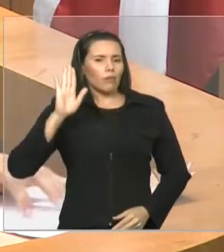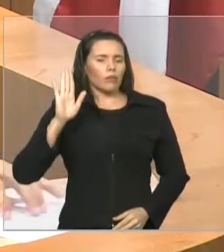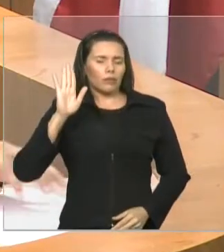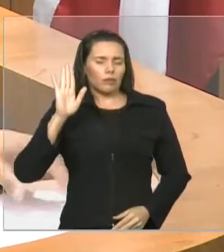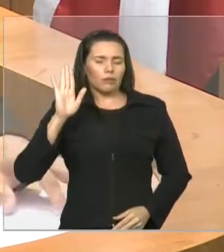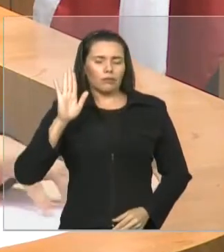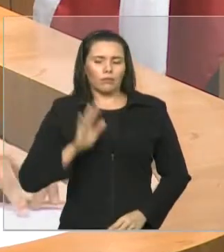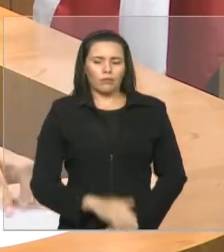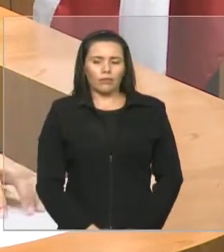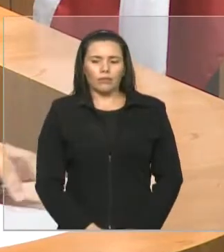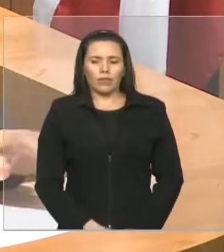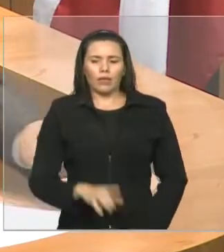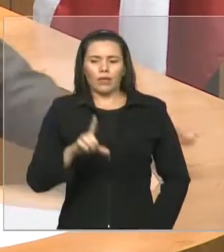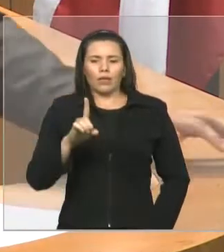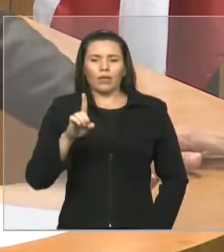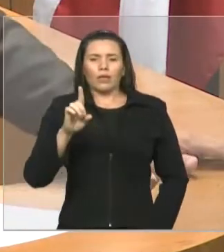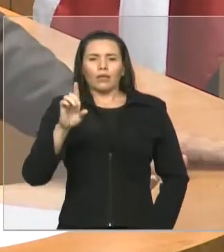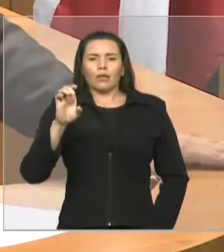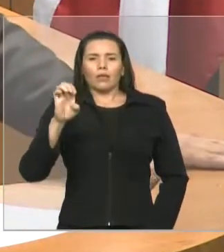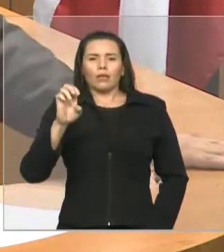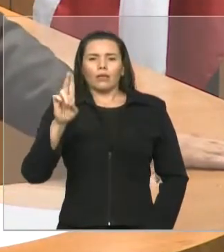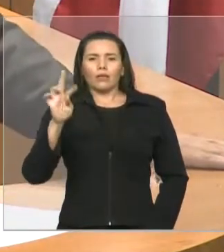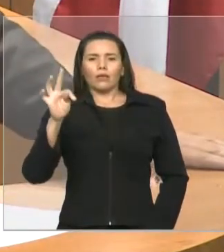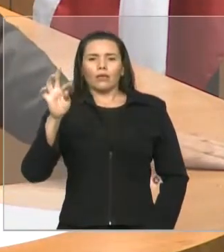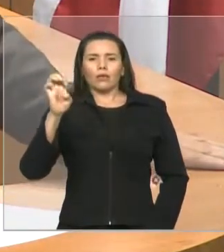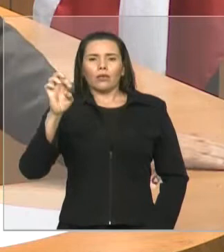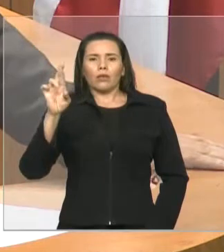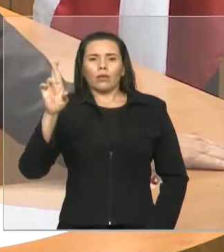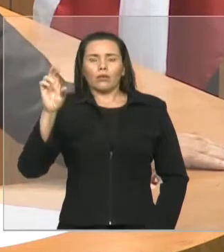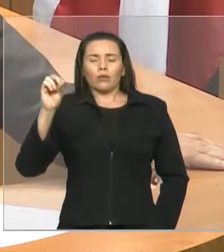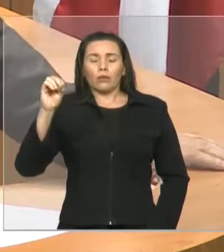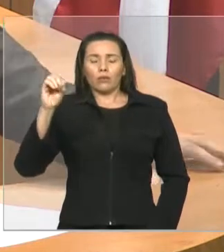Ao Senhor toda honra e toda glória.